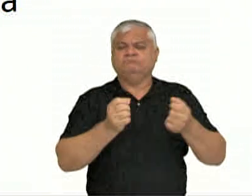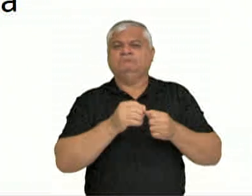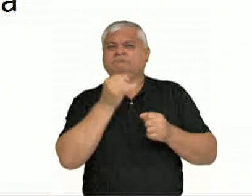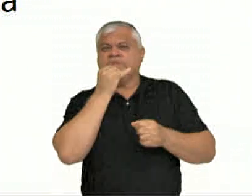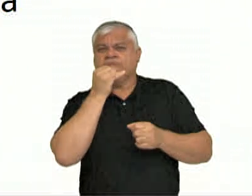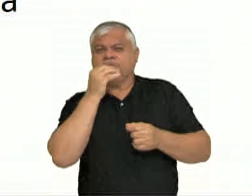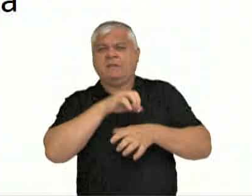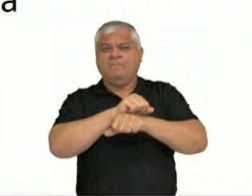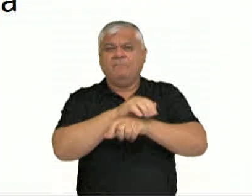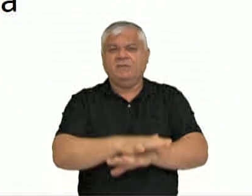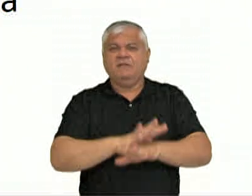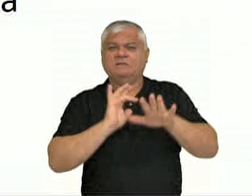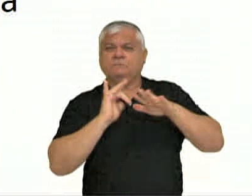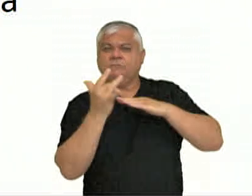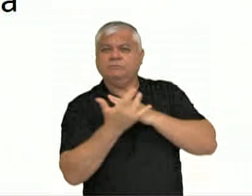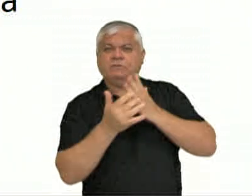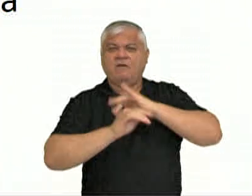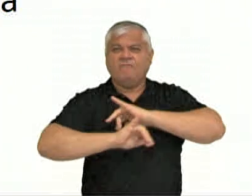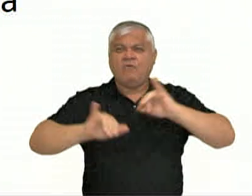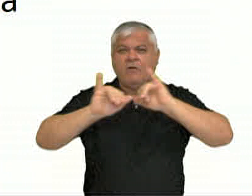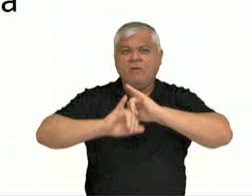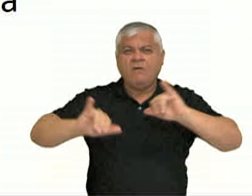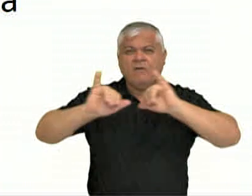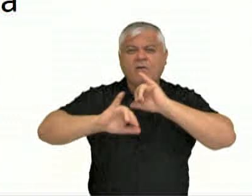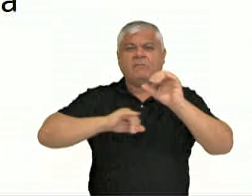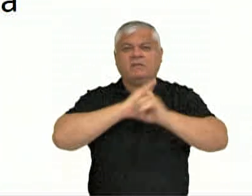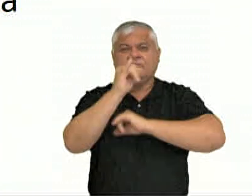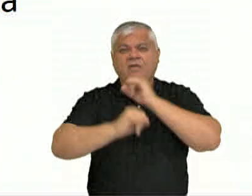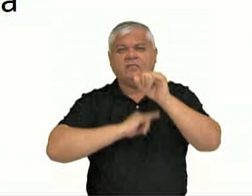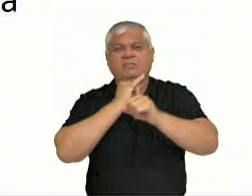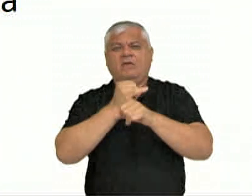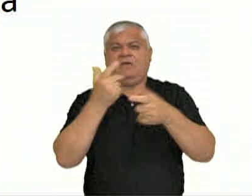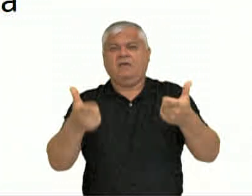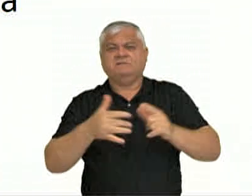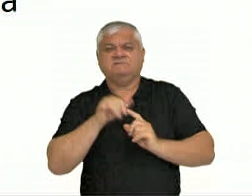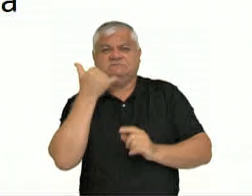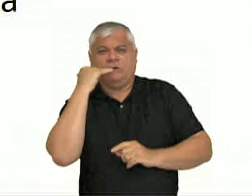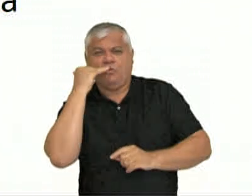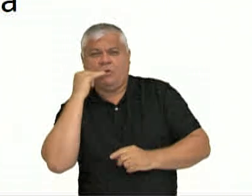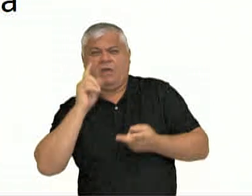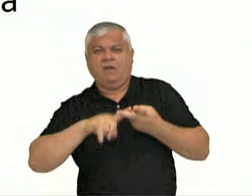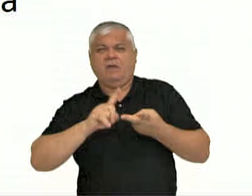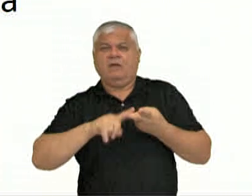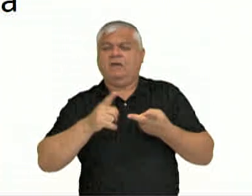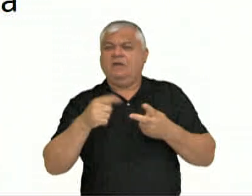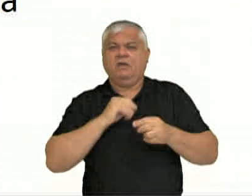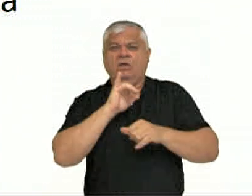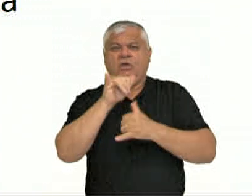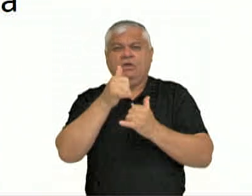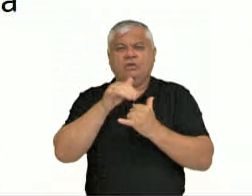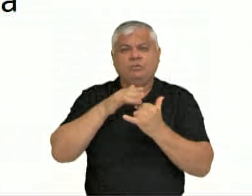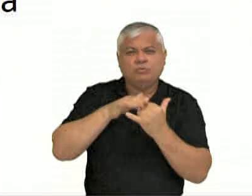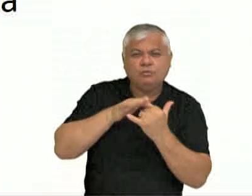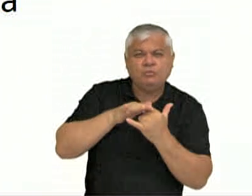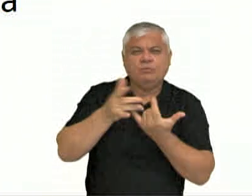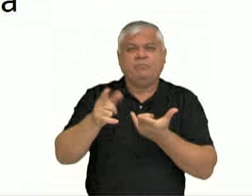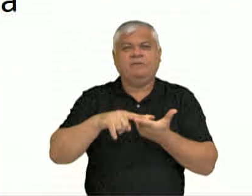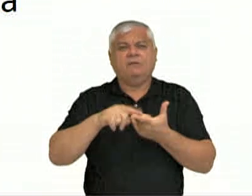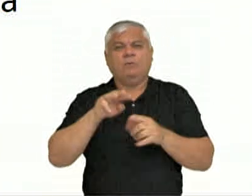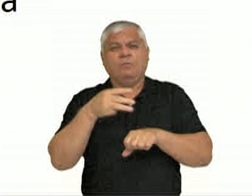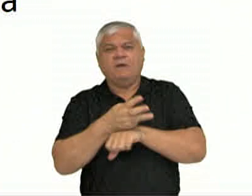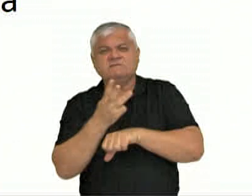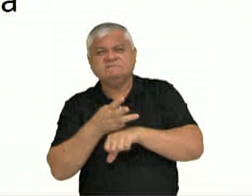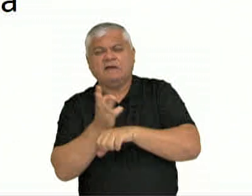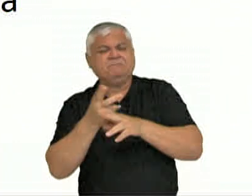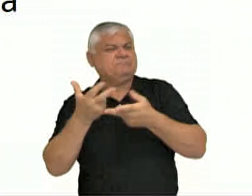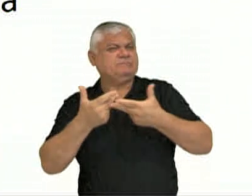para informar a população. Aplicativos para celular, seu canal no YouTube e até um número de WhatsApp